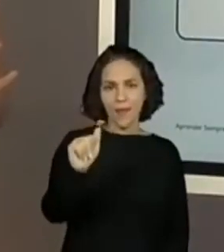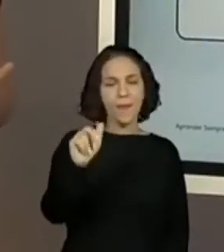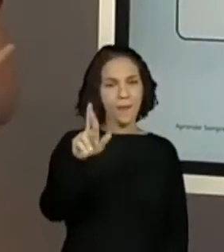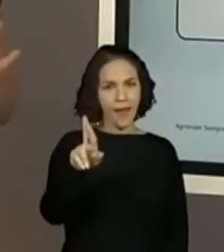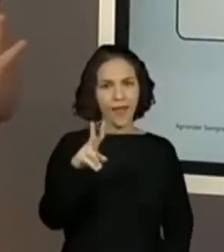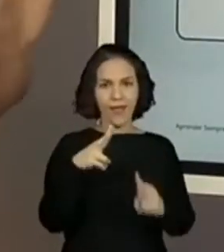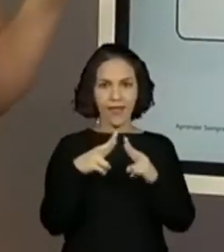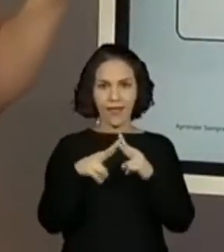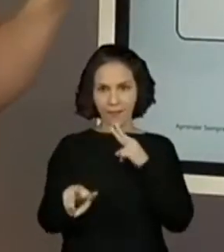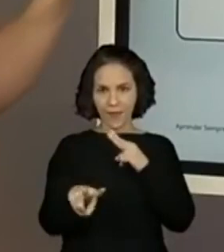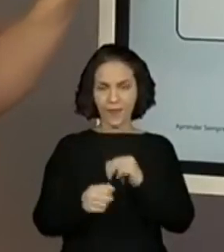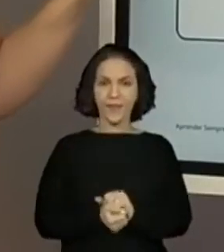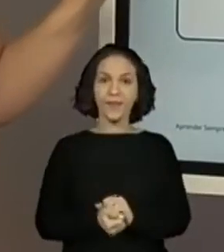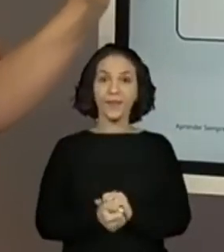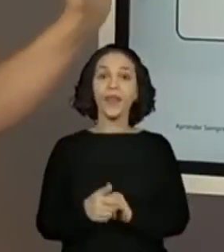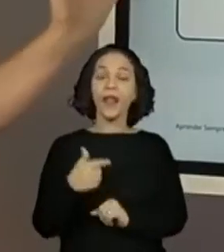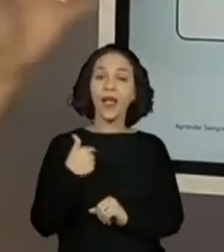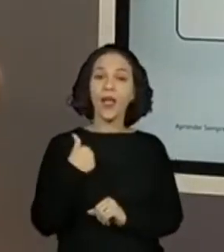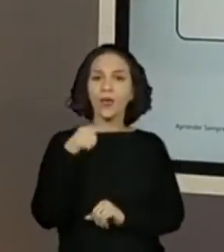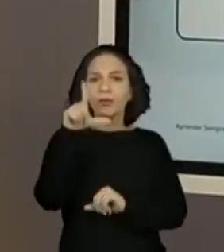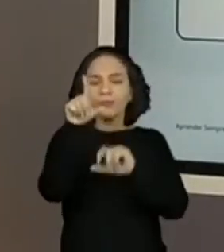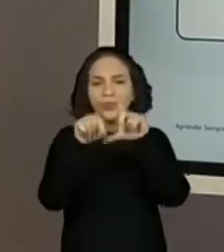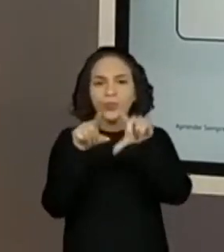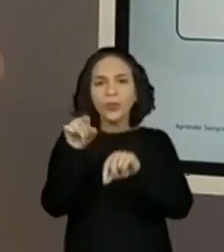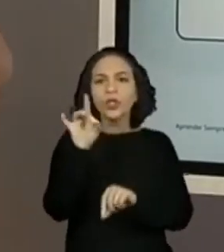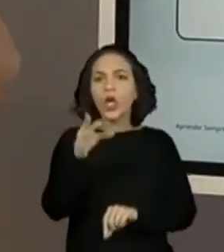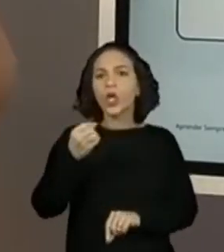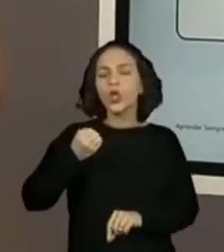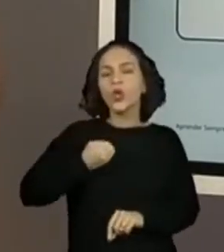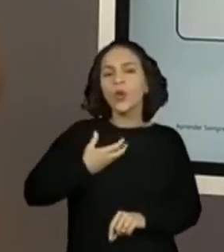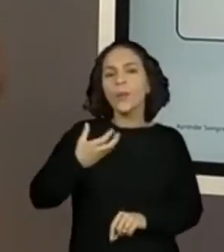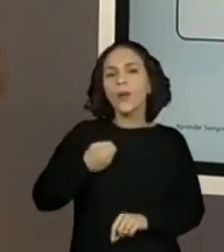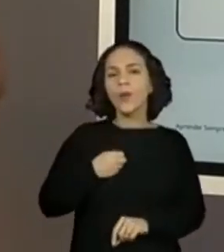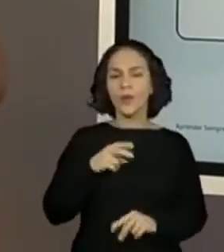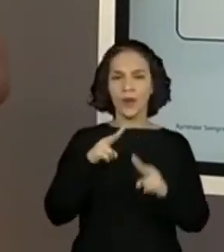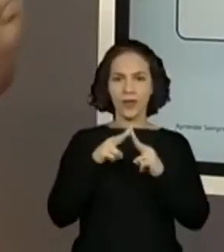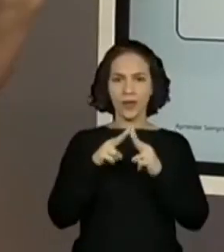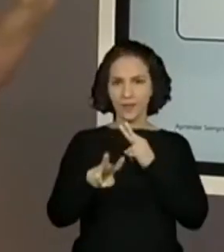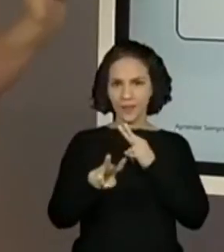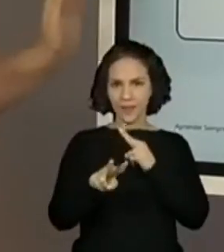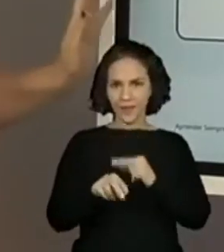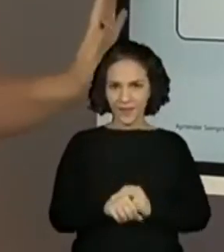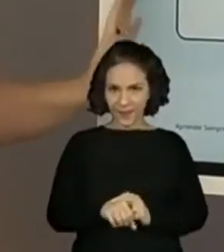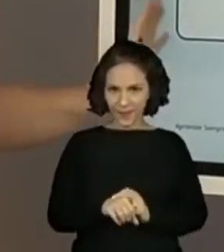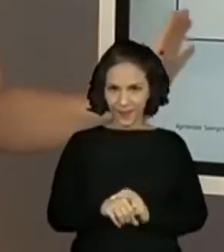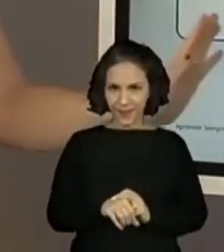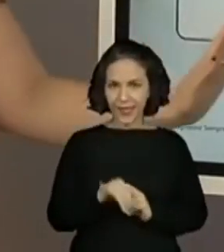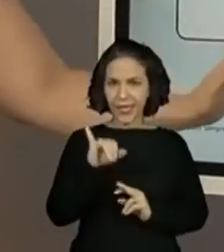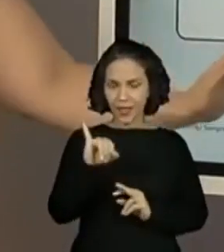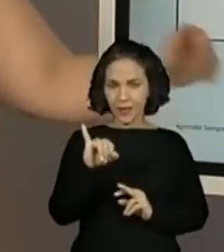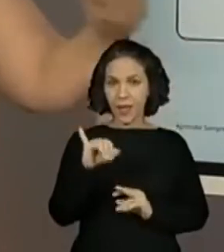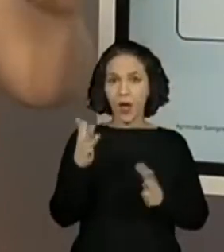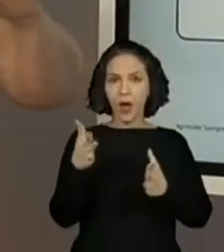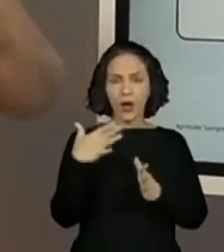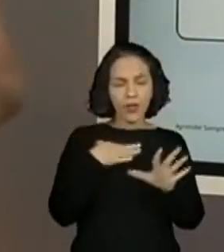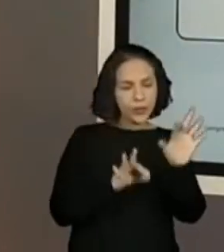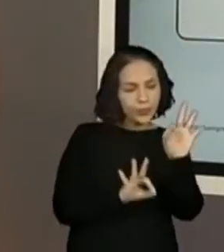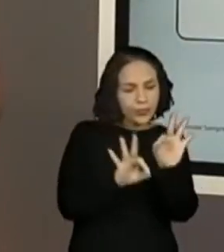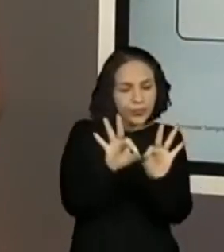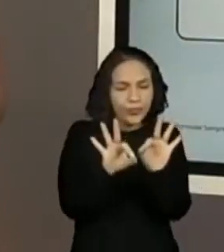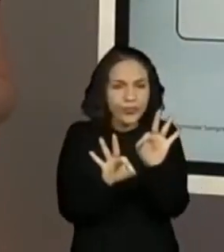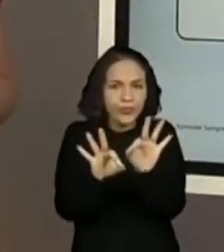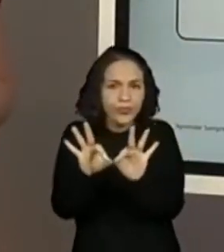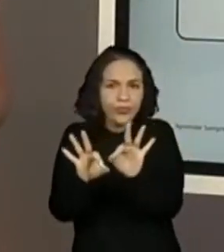eu ditei para vocês, eu separei os números ímpares. E a gente vai organizá-los aqui nos quadrinhos